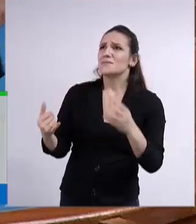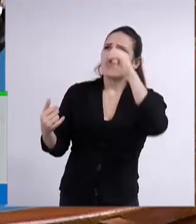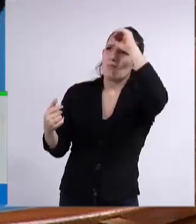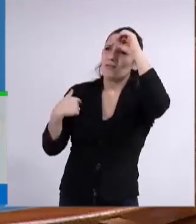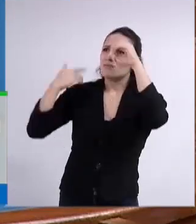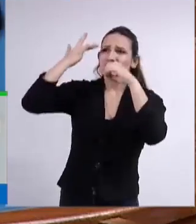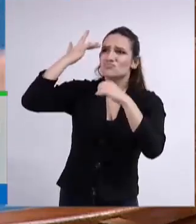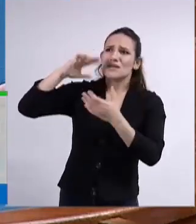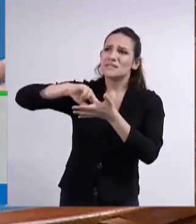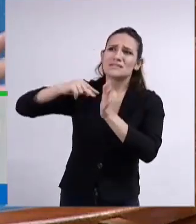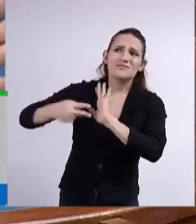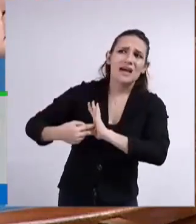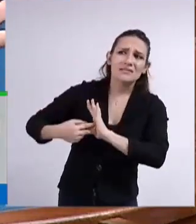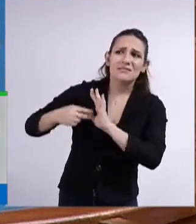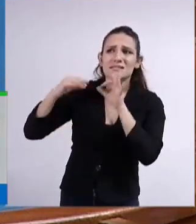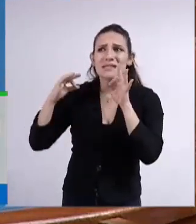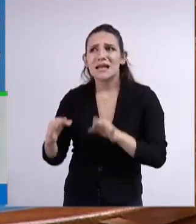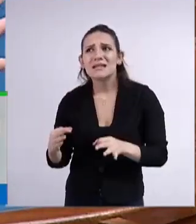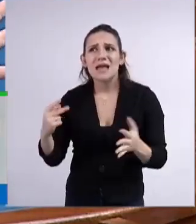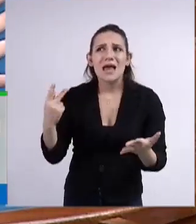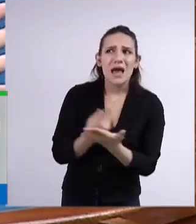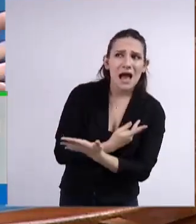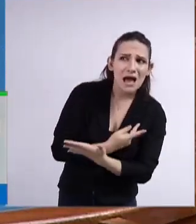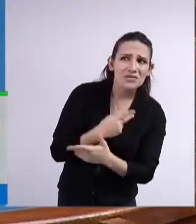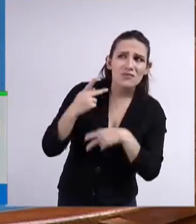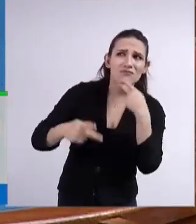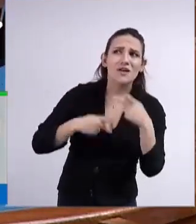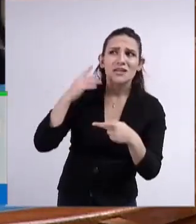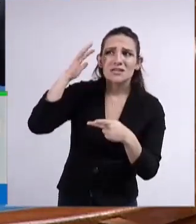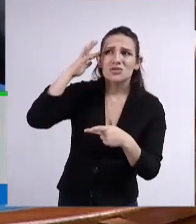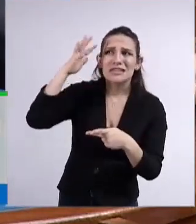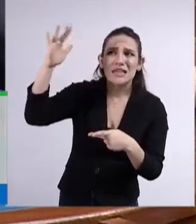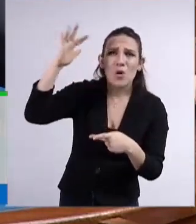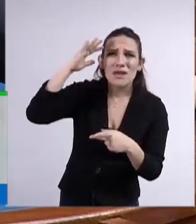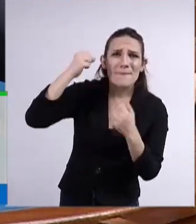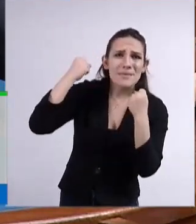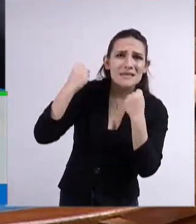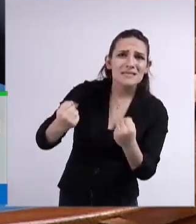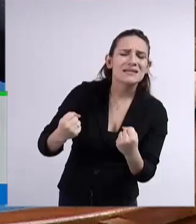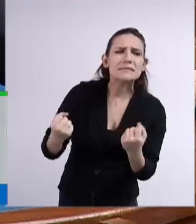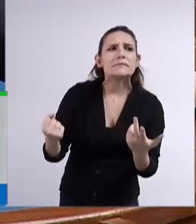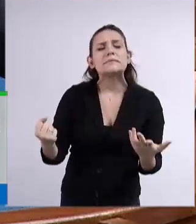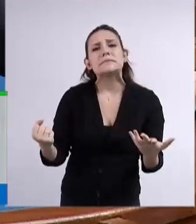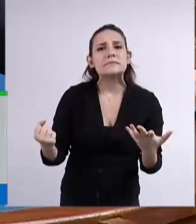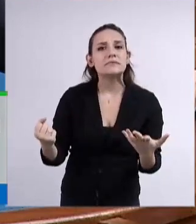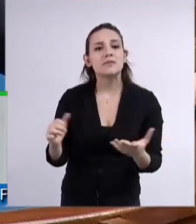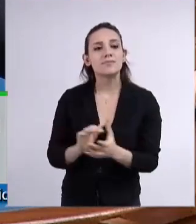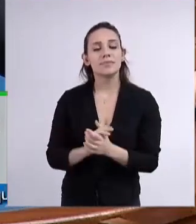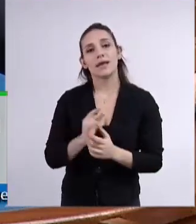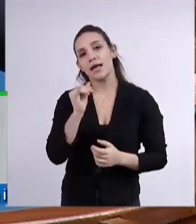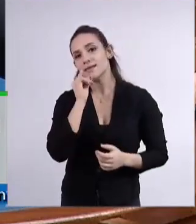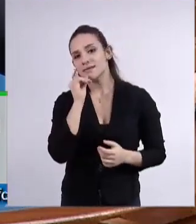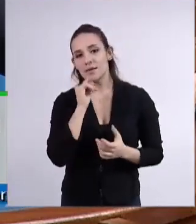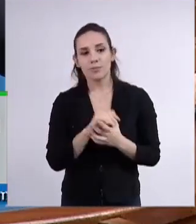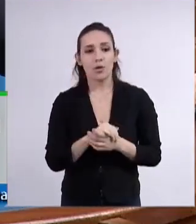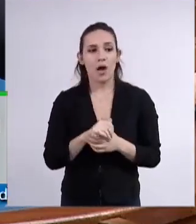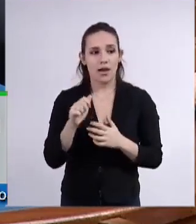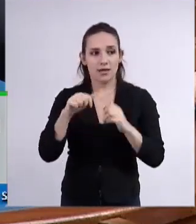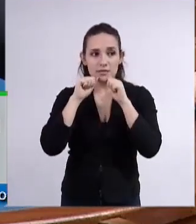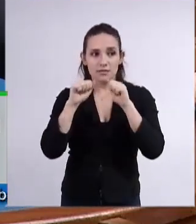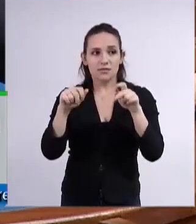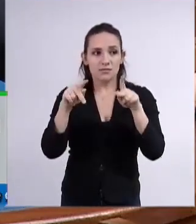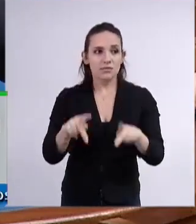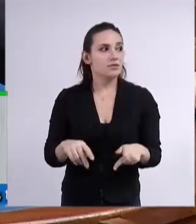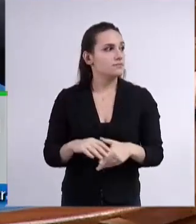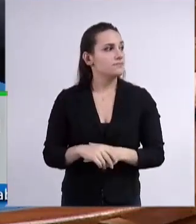essa explicação está certa ou se ela está errada. E aí, deputado Marçal Filho, destaca-se da nossa audiência pública